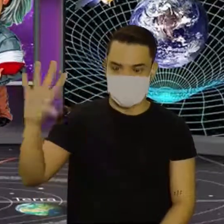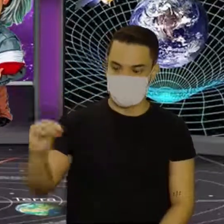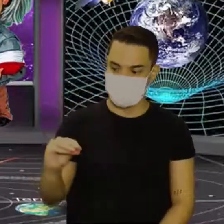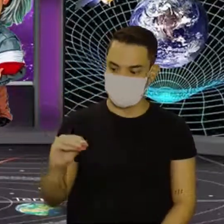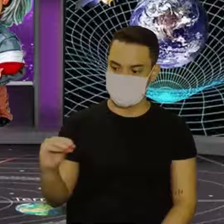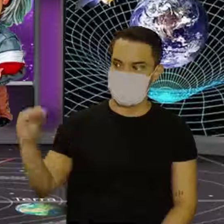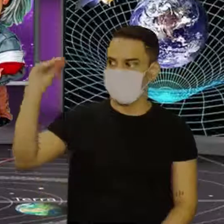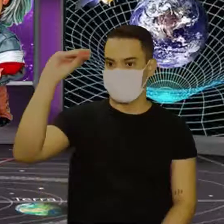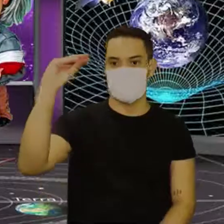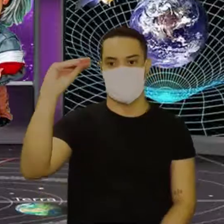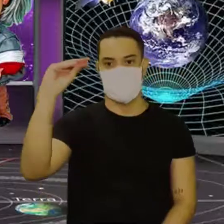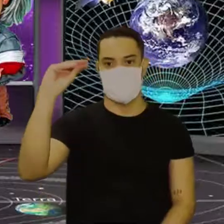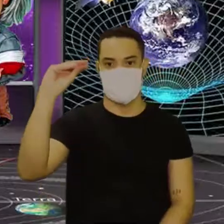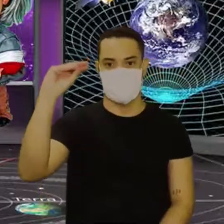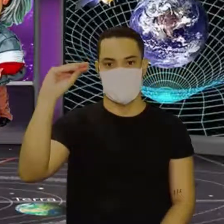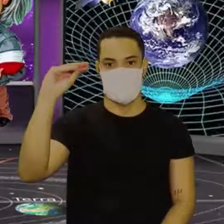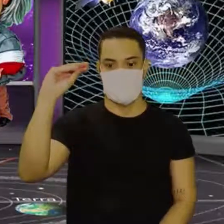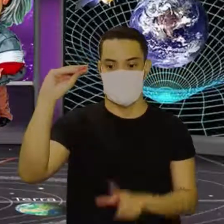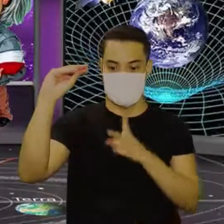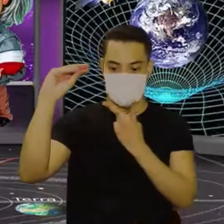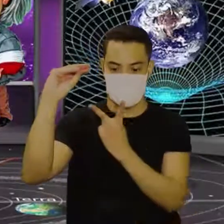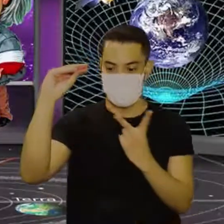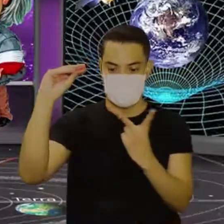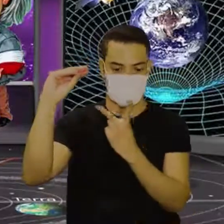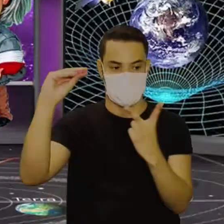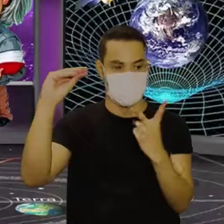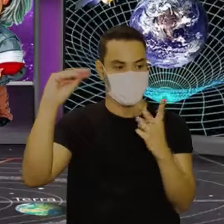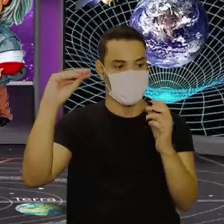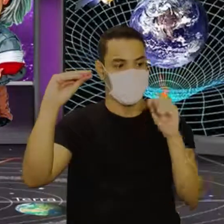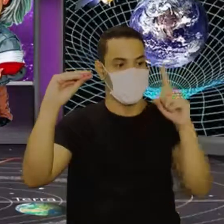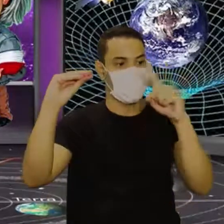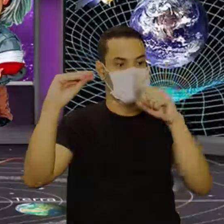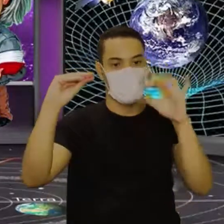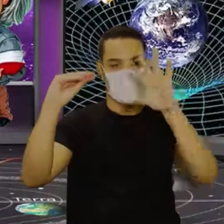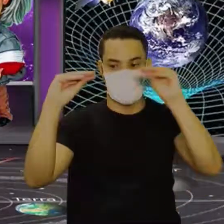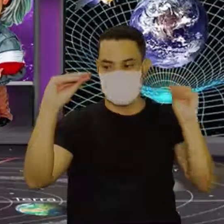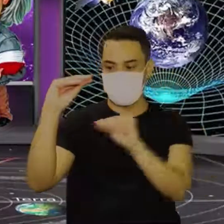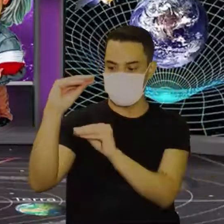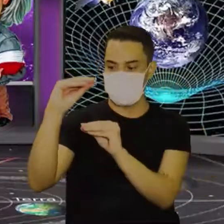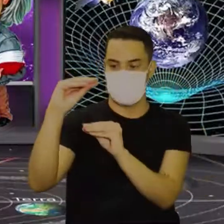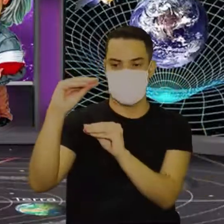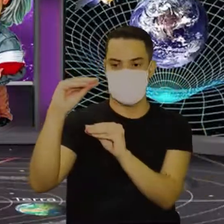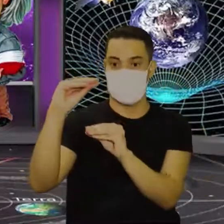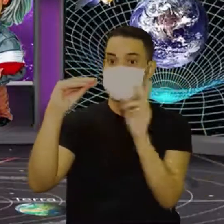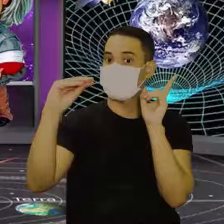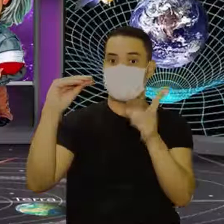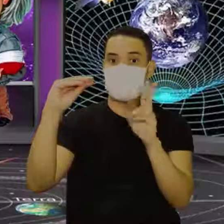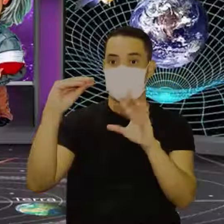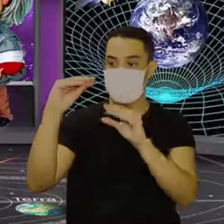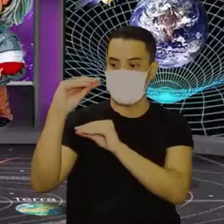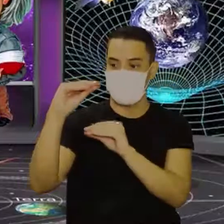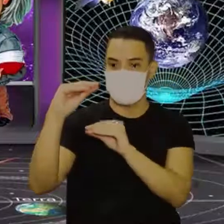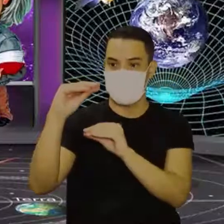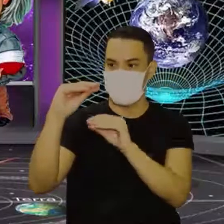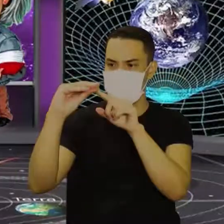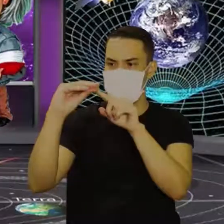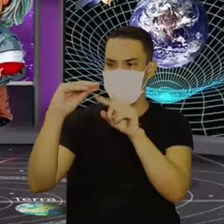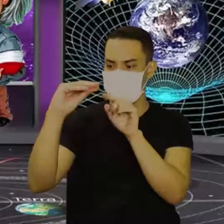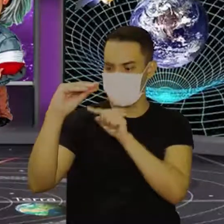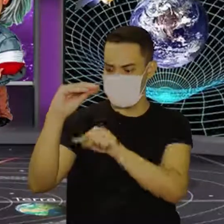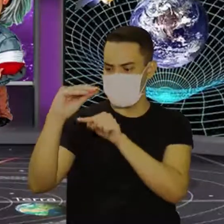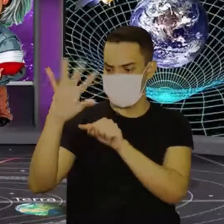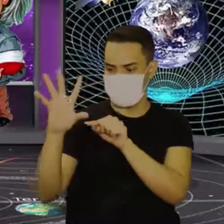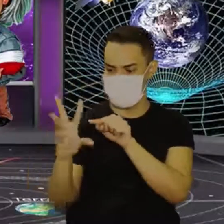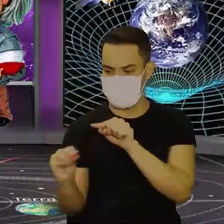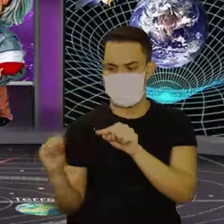cima do triângulo. Pega os dois que estão na frente, multiplicando, coloca embaixo. Se você quer um, cobre. Você vai lá e